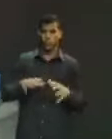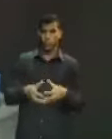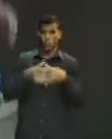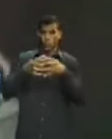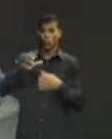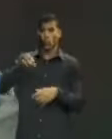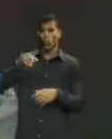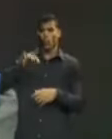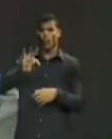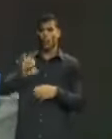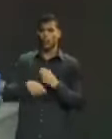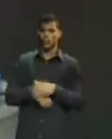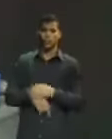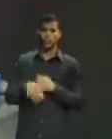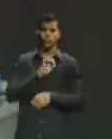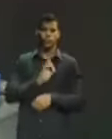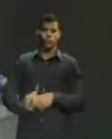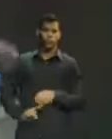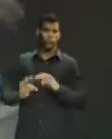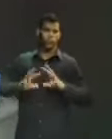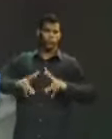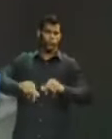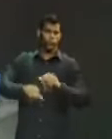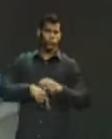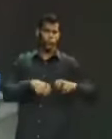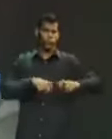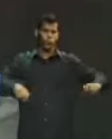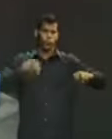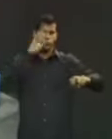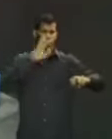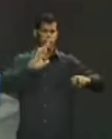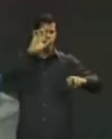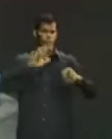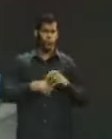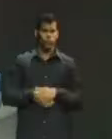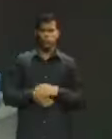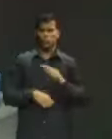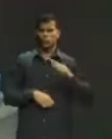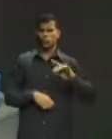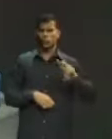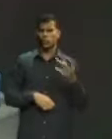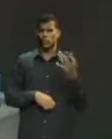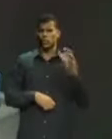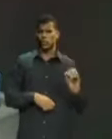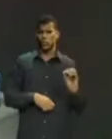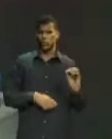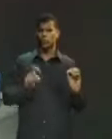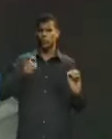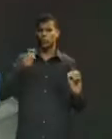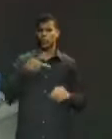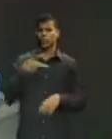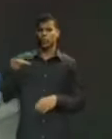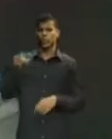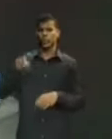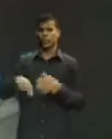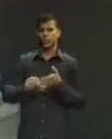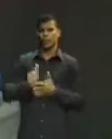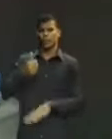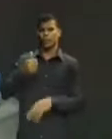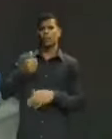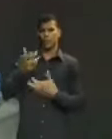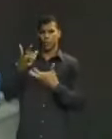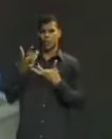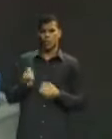aos deputados e deputadas, em especial a mesa diretora, o deputado Zezinho Albuquerque, quando era presidente, foi o primeiro presidente que abraçou o comitê.